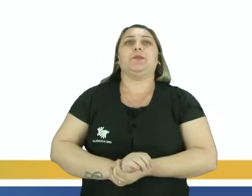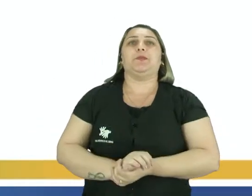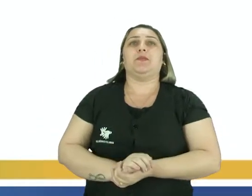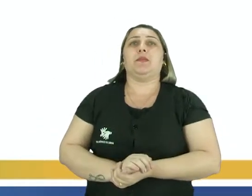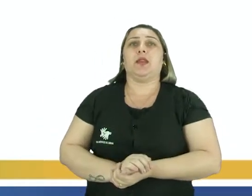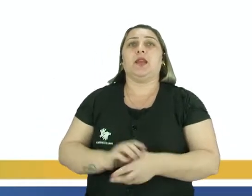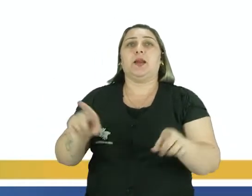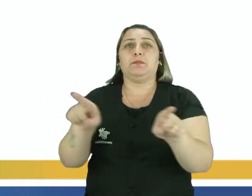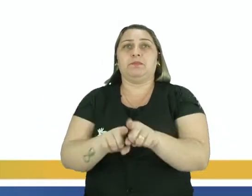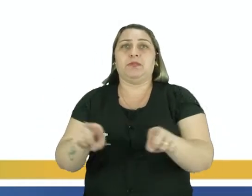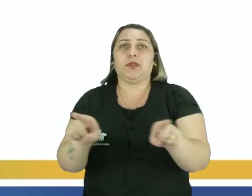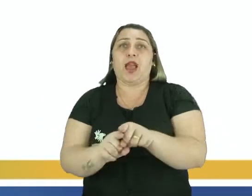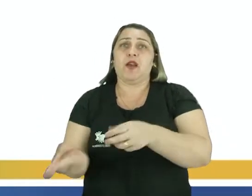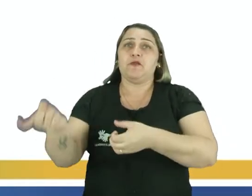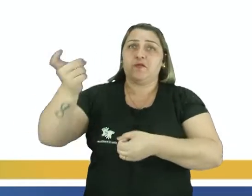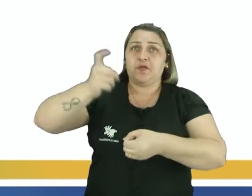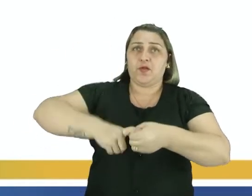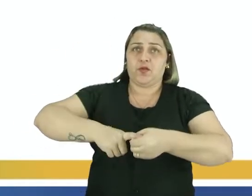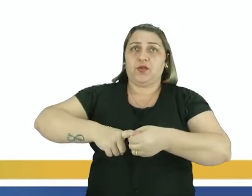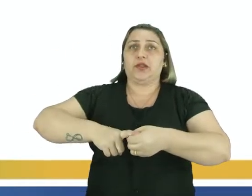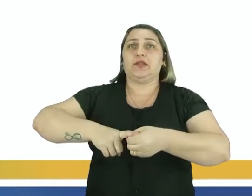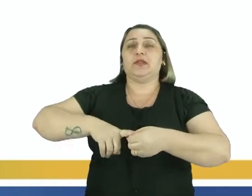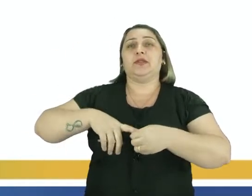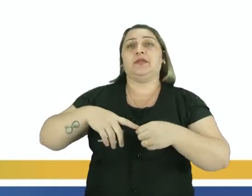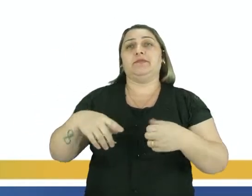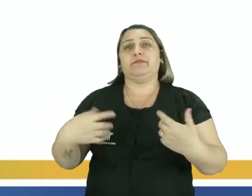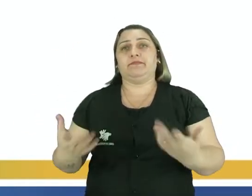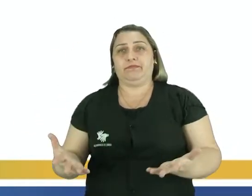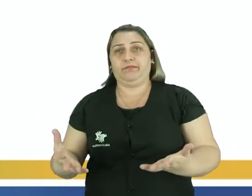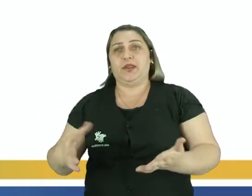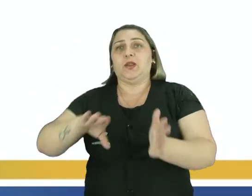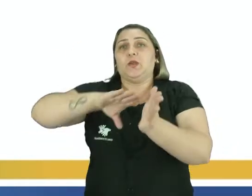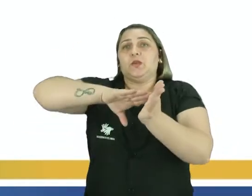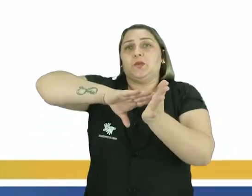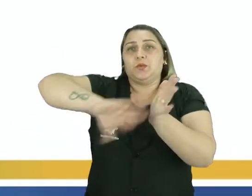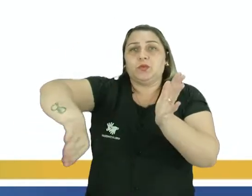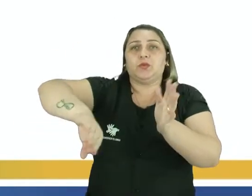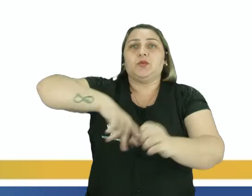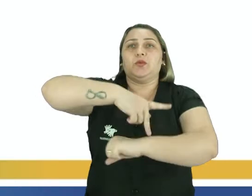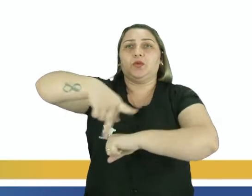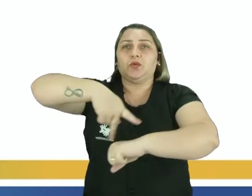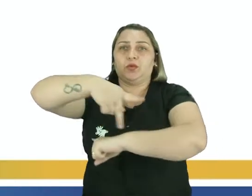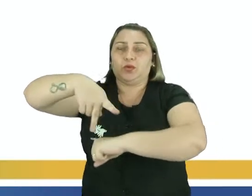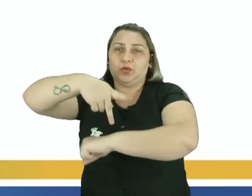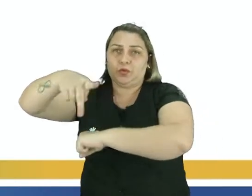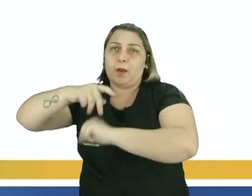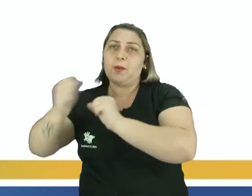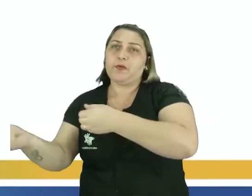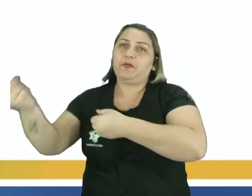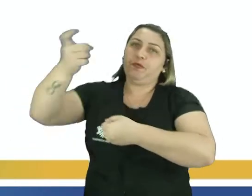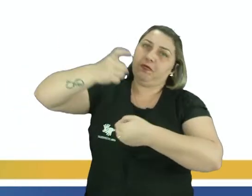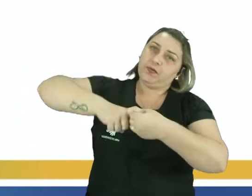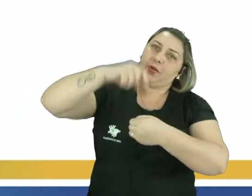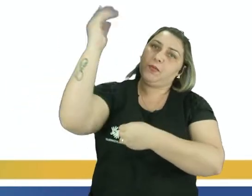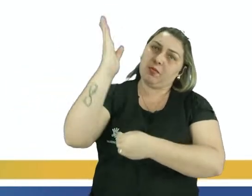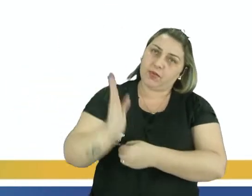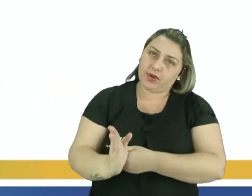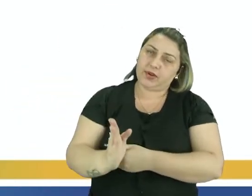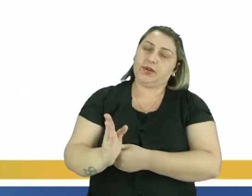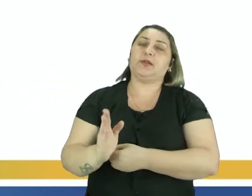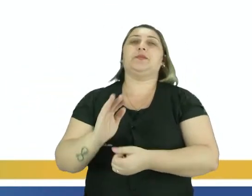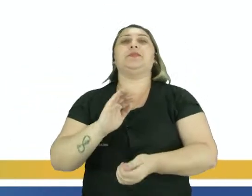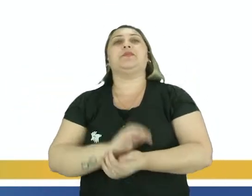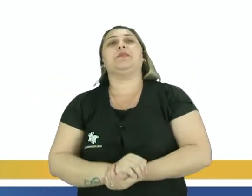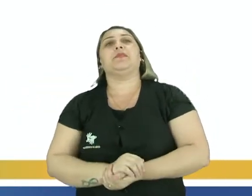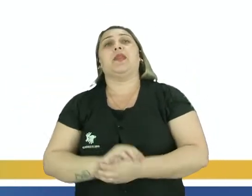certo? E também a volta desses exilados políticos, aqueles que tinham sido expulsos do país, exilados, eles puderam voltar por conta dessas